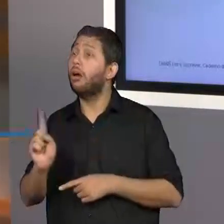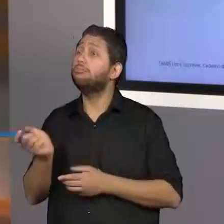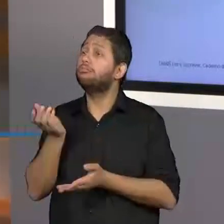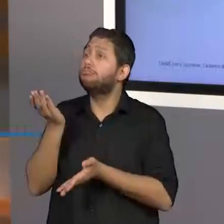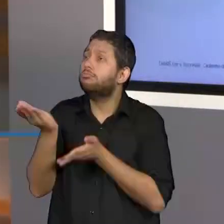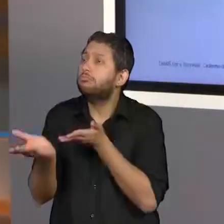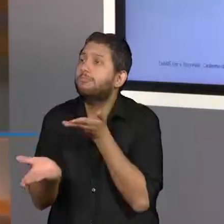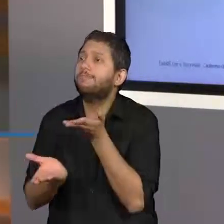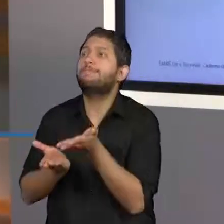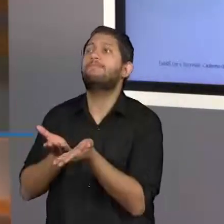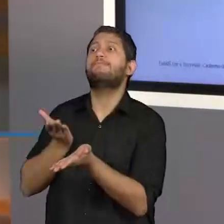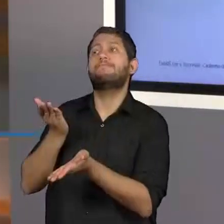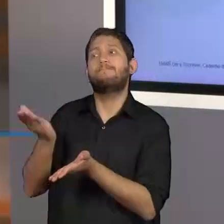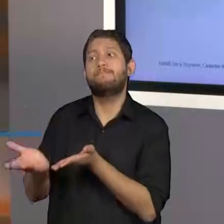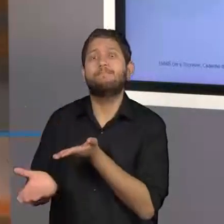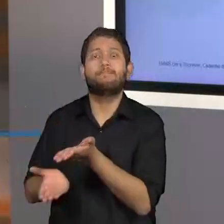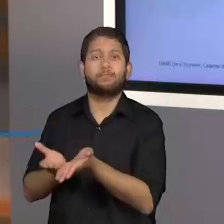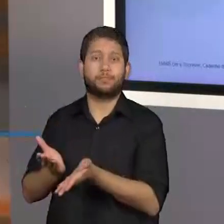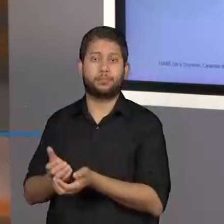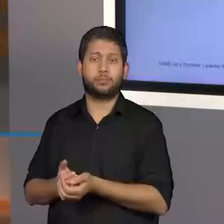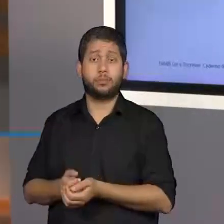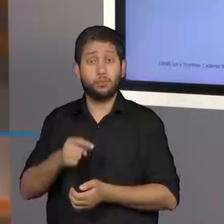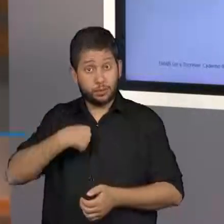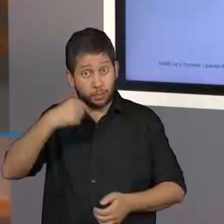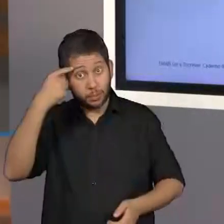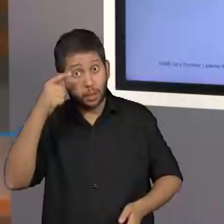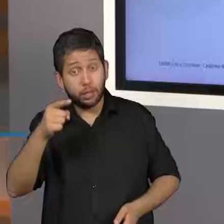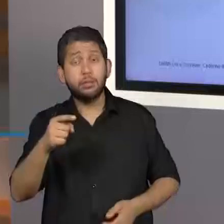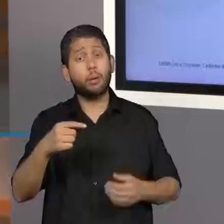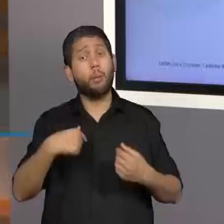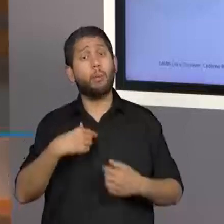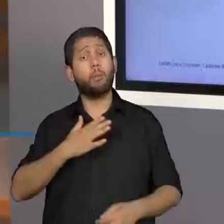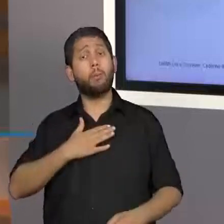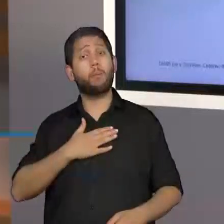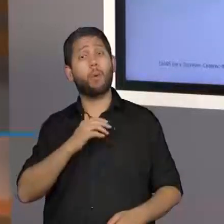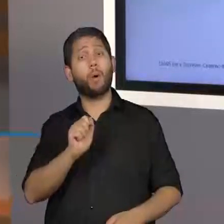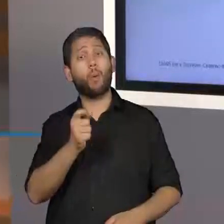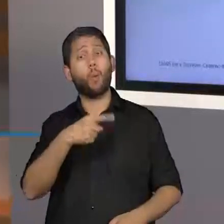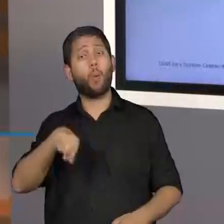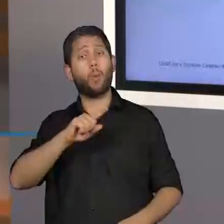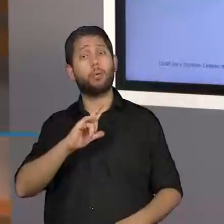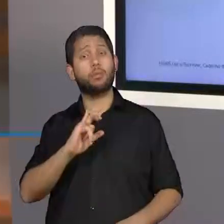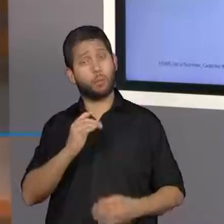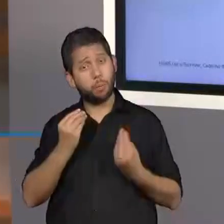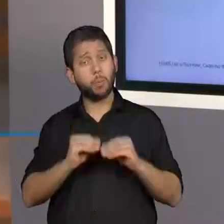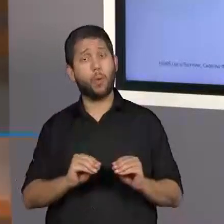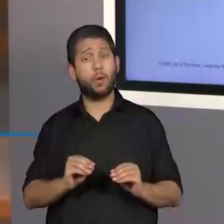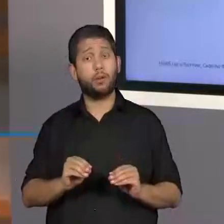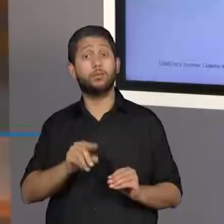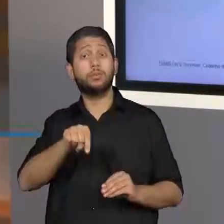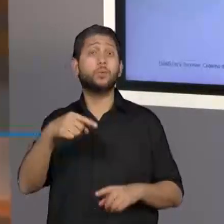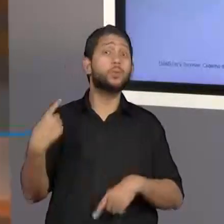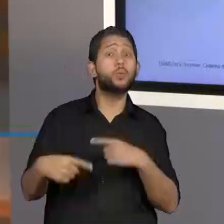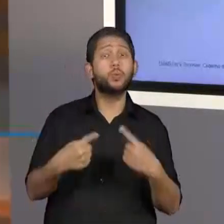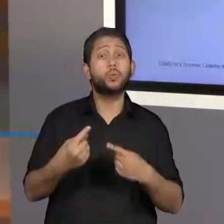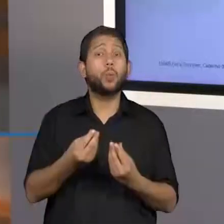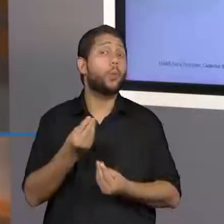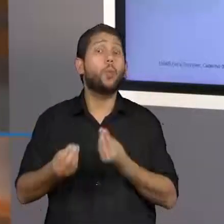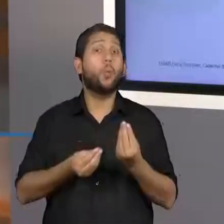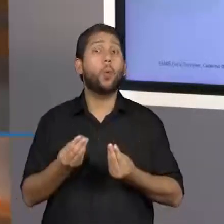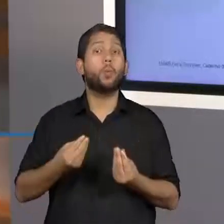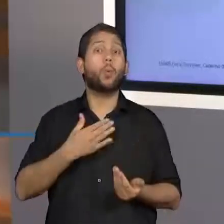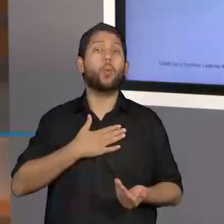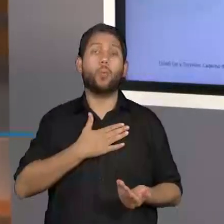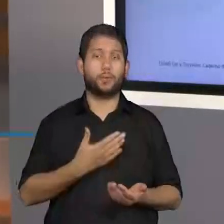pensamento, me marca aí nas redes sociais e me fale aí o que você pensou dessa moral para a gente ir discutindo também aí além da aula.